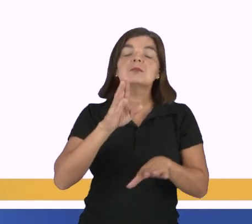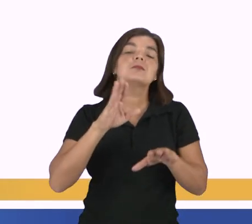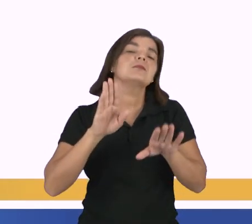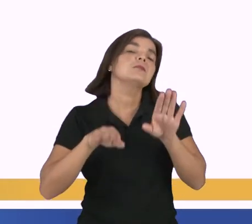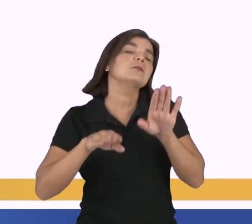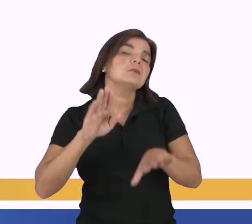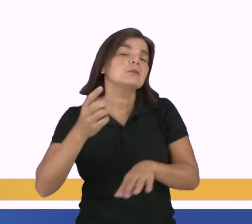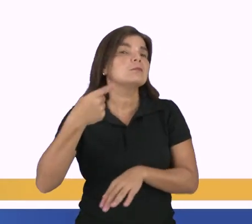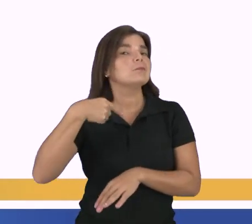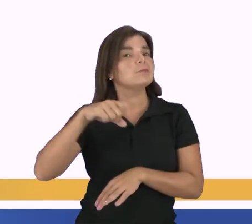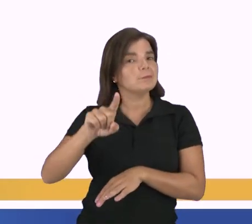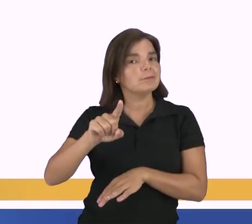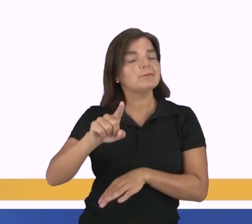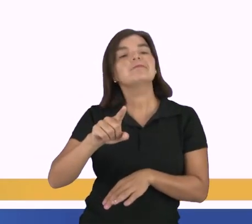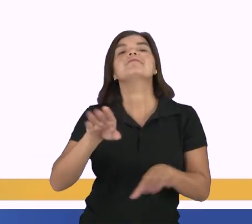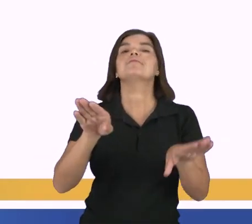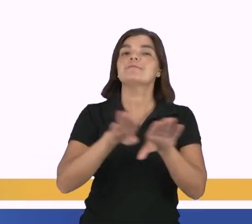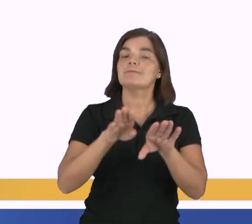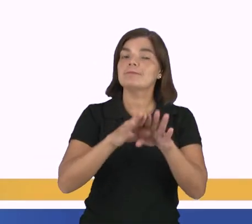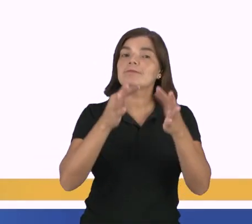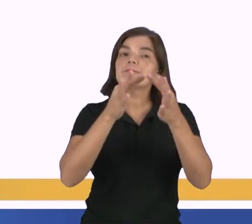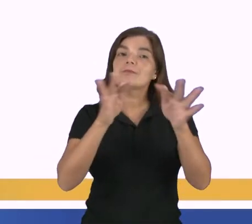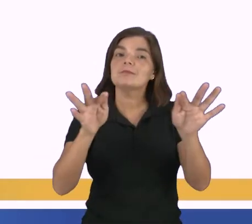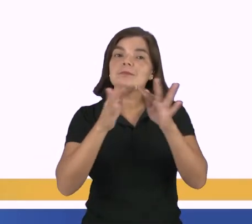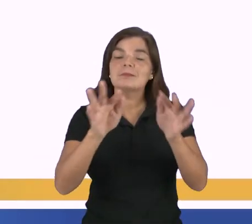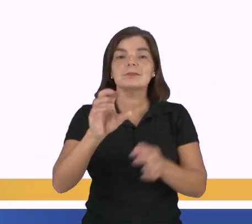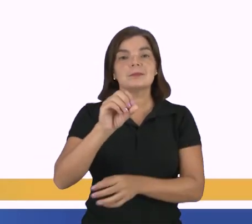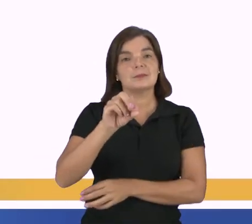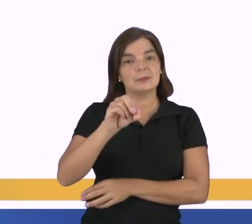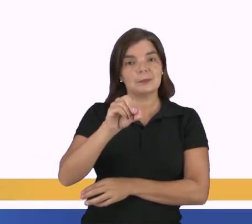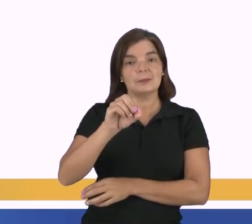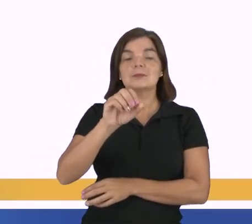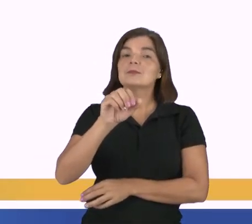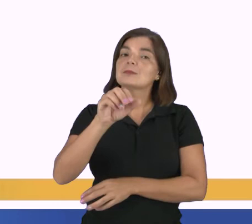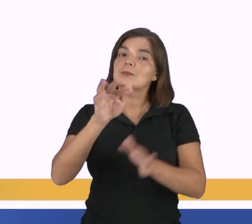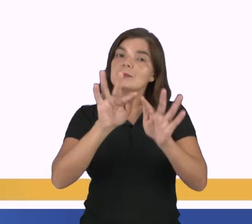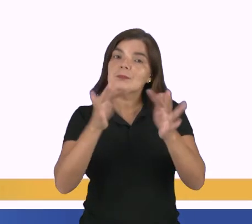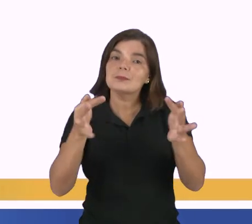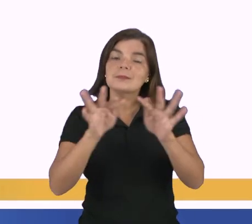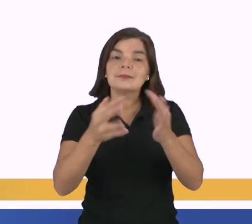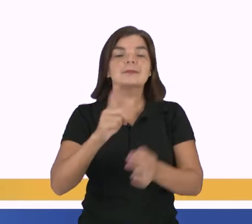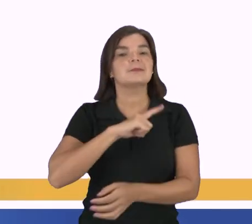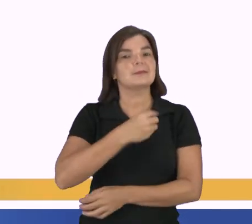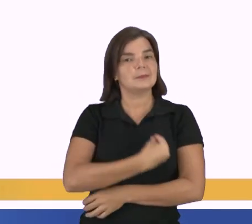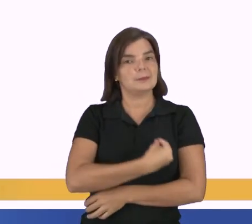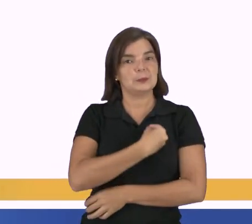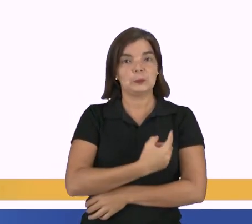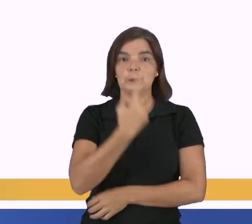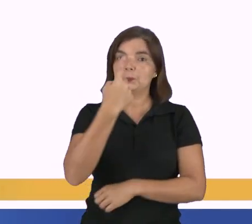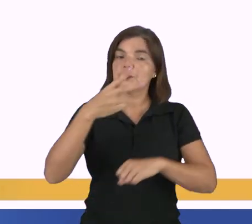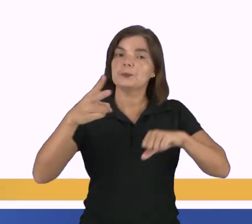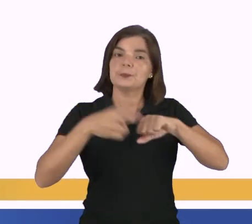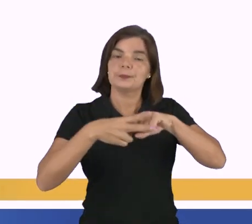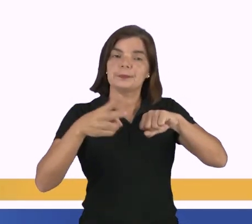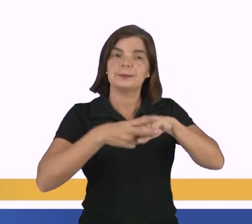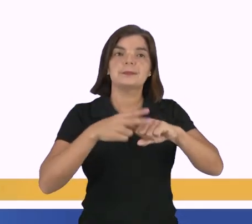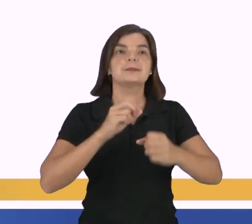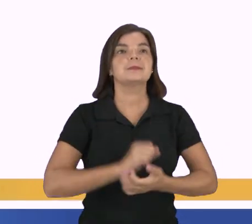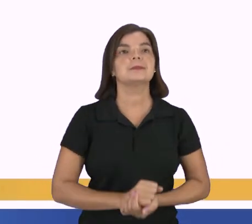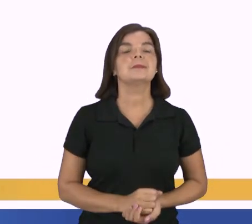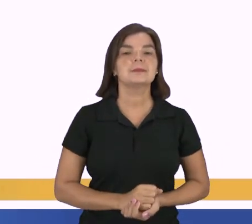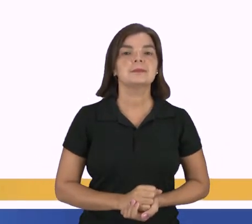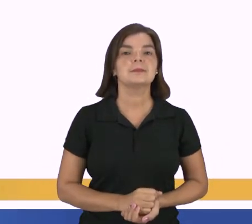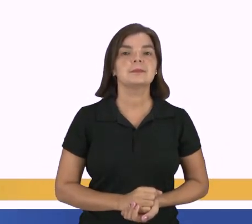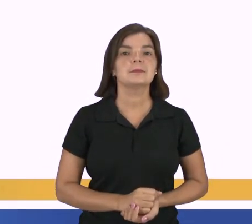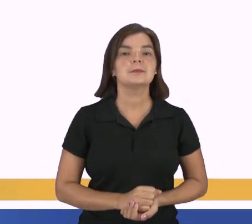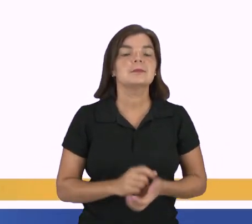uma oração absoluta, né? Um período simples, porque temos a presença de apenas uma oração. Tá?